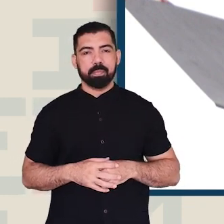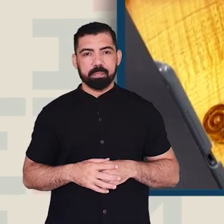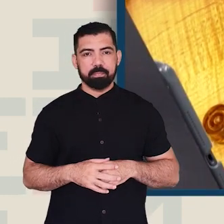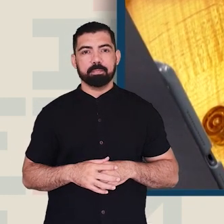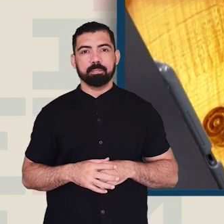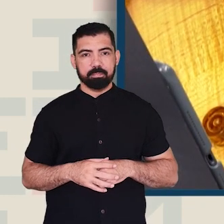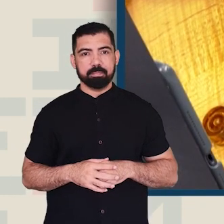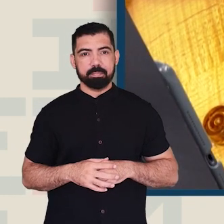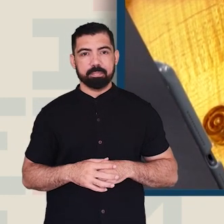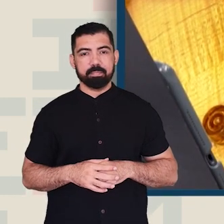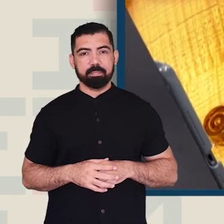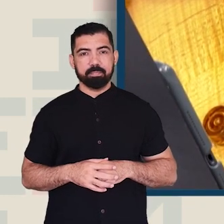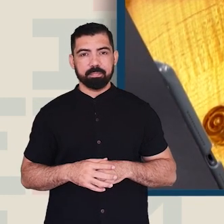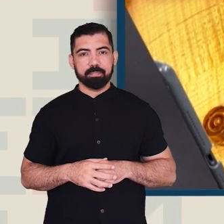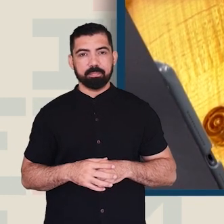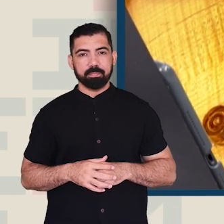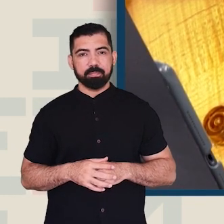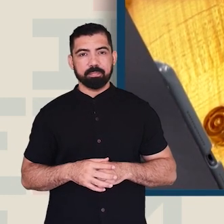né?